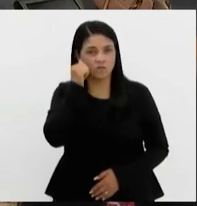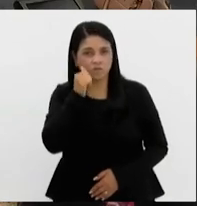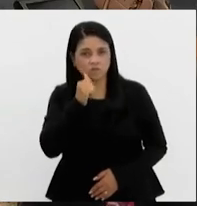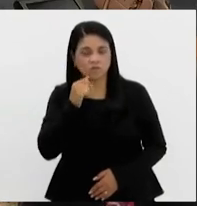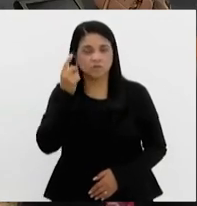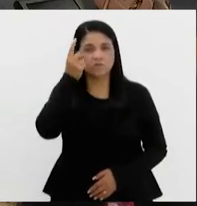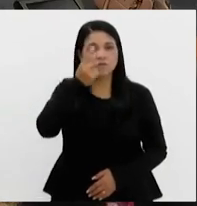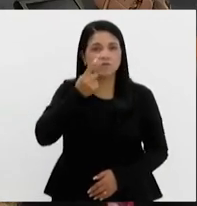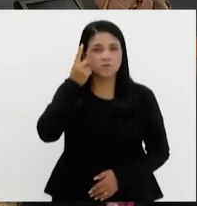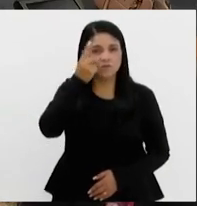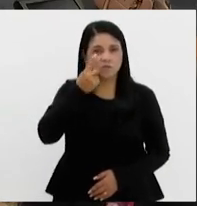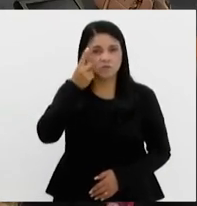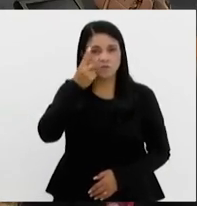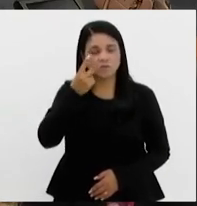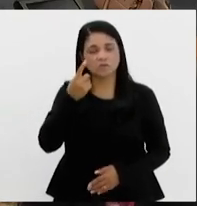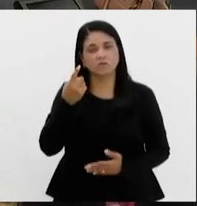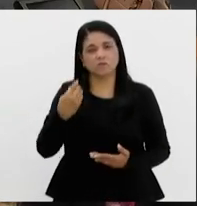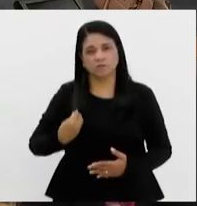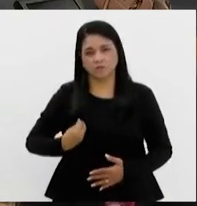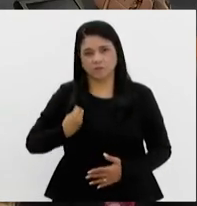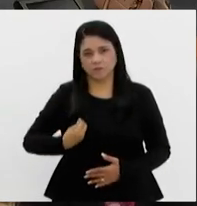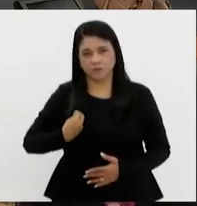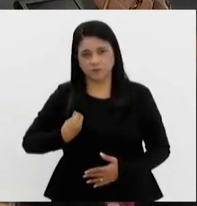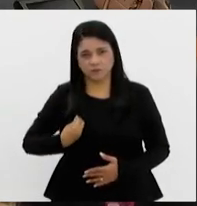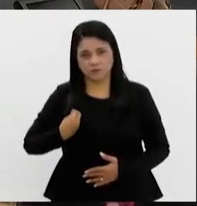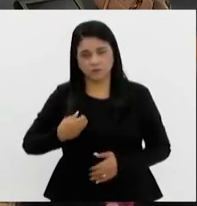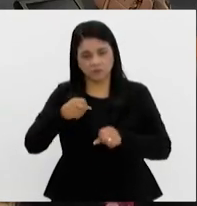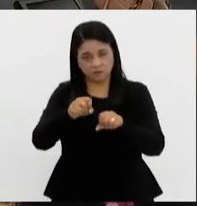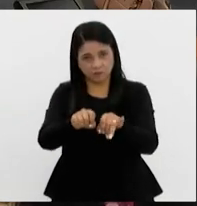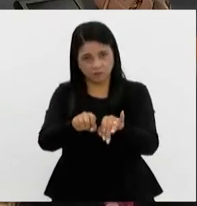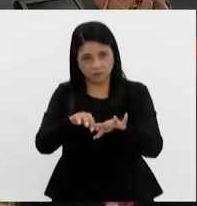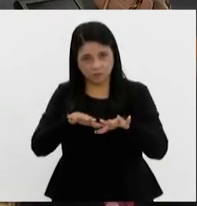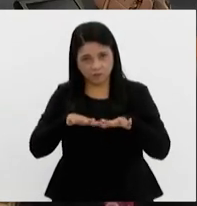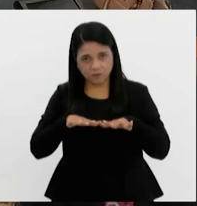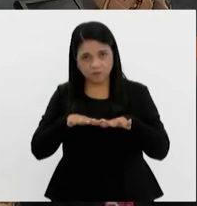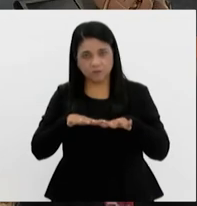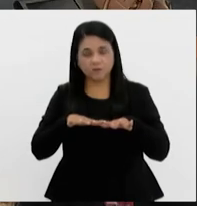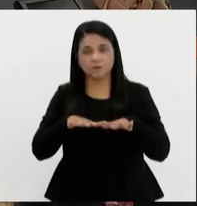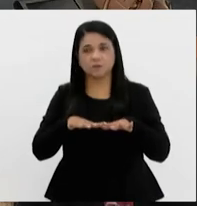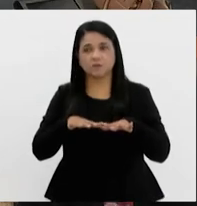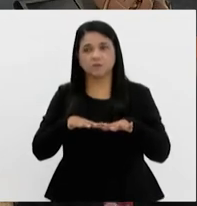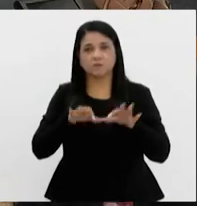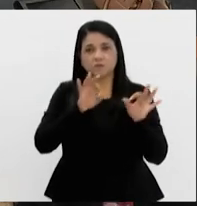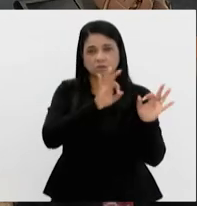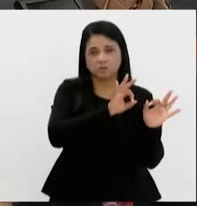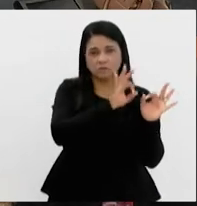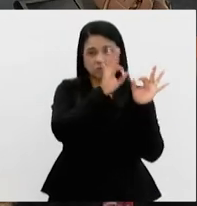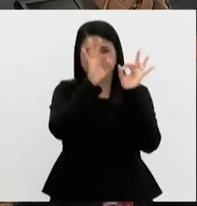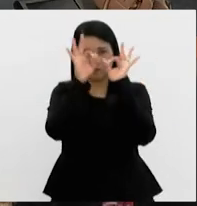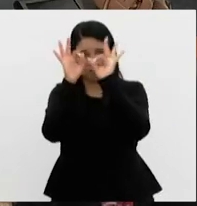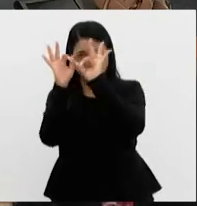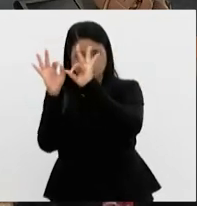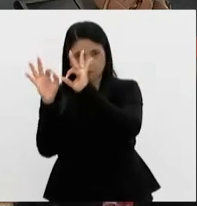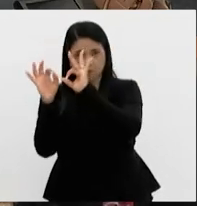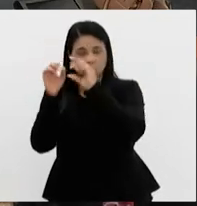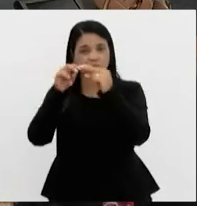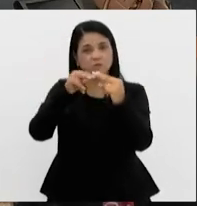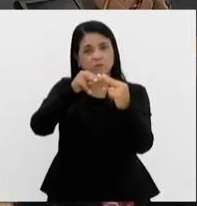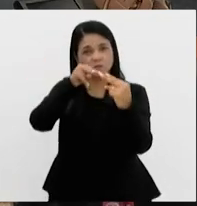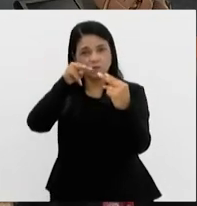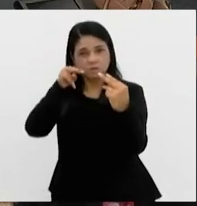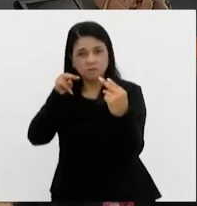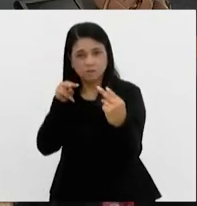deputados presentes em plenário e que nos assistem de forma